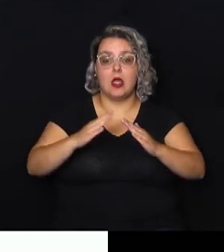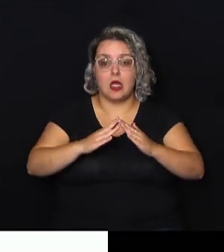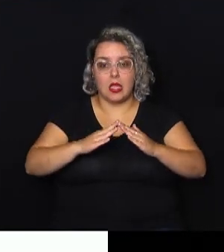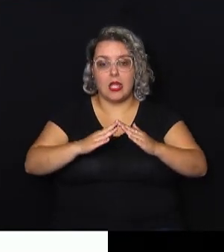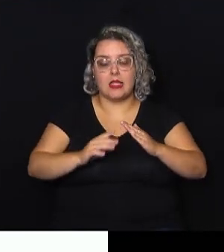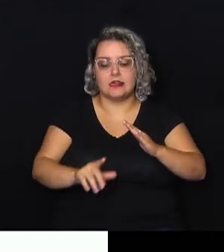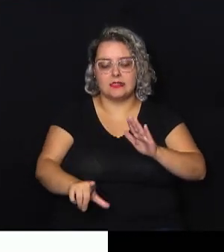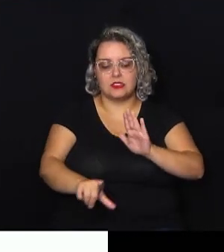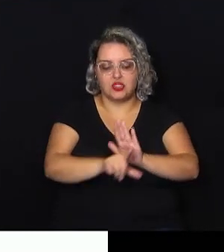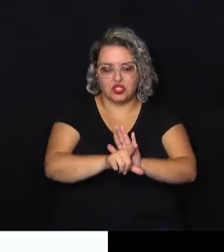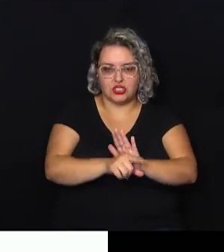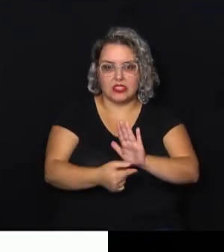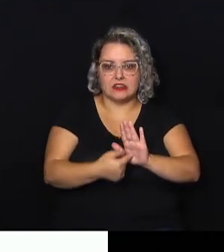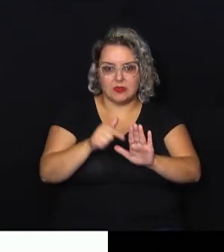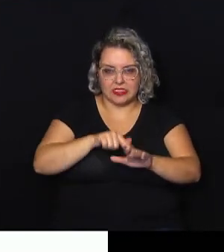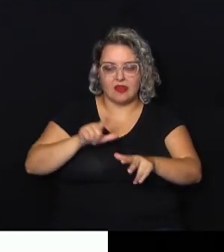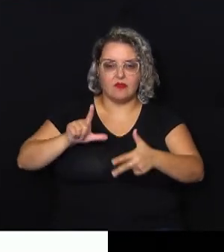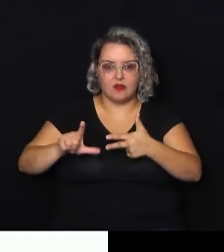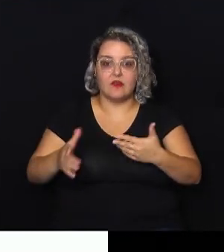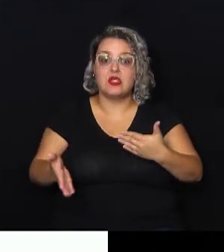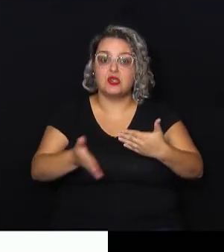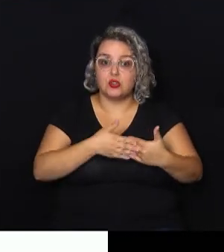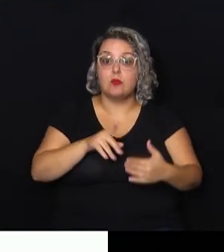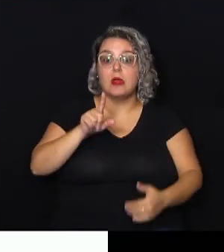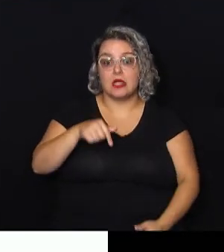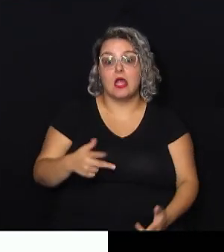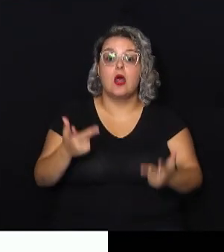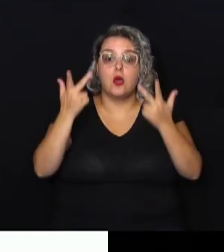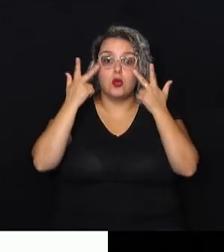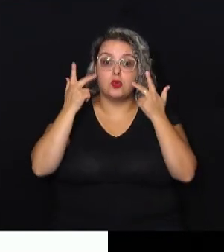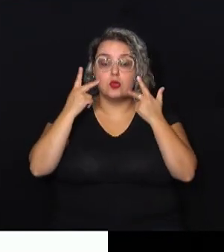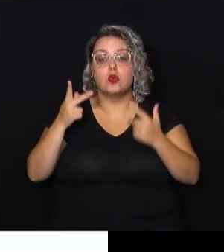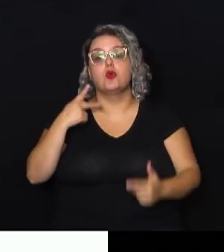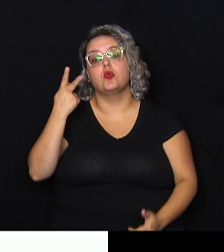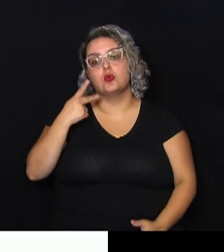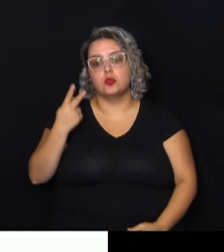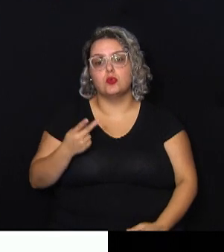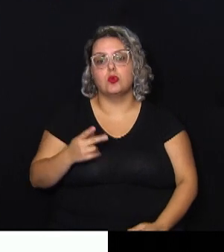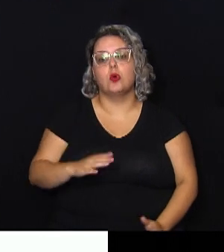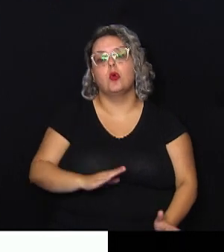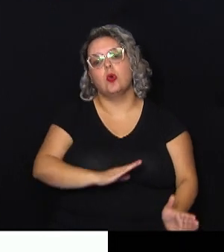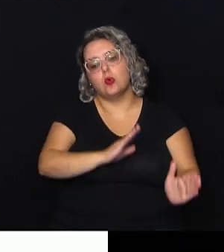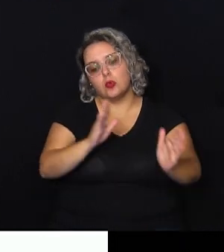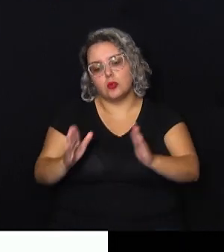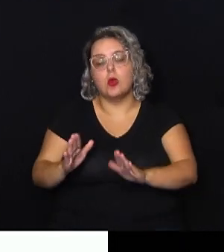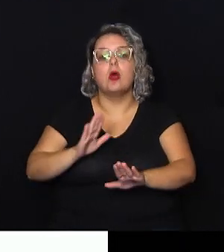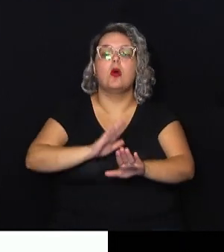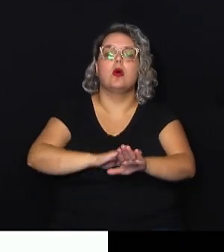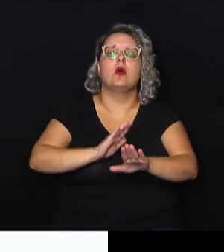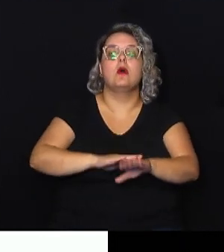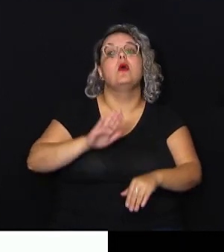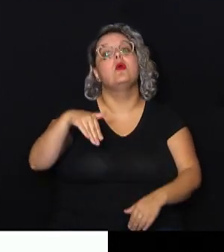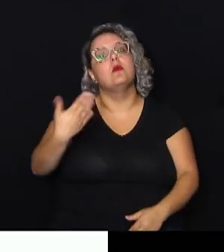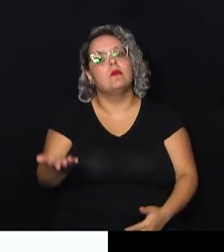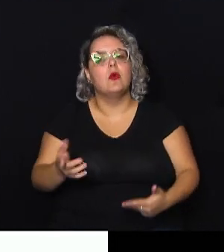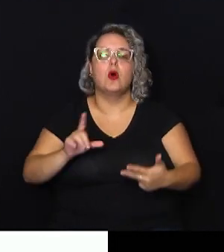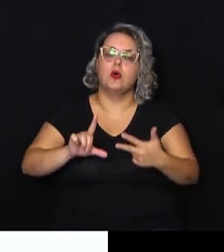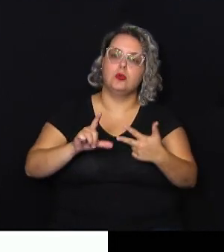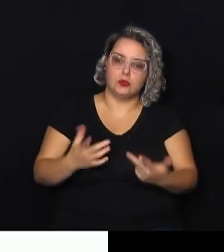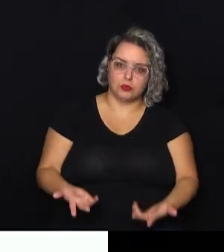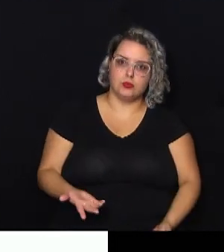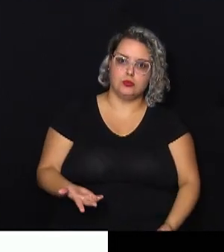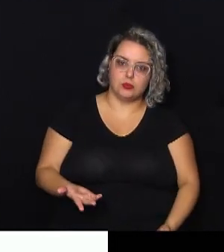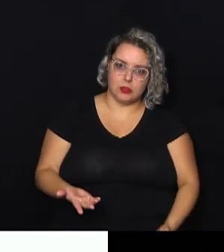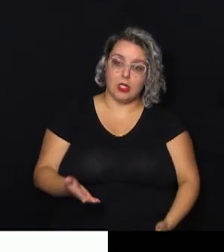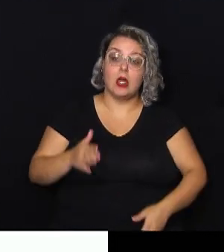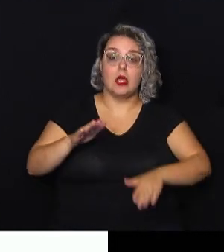fica fechada neste período, mas é comum os parlamentares seguirem com as atividades fora do Legislativo, muitas vezes